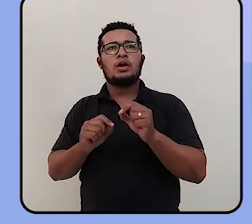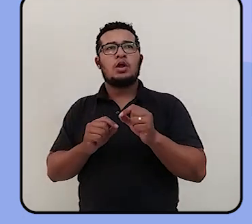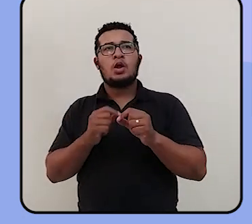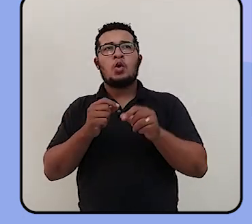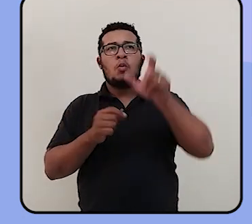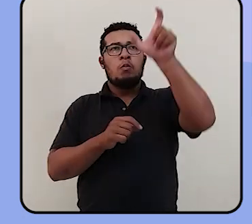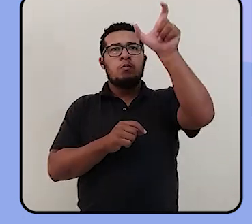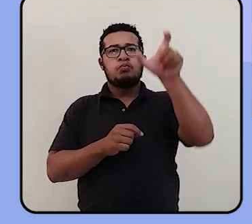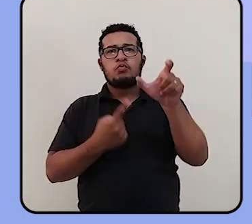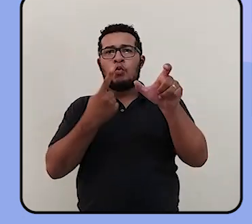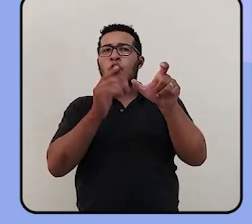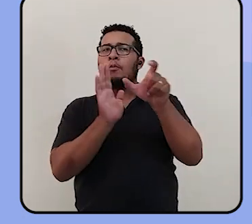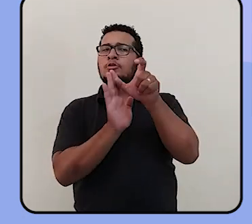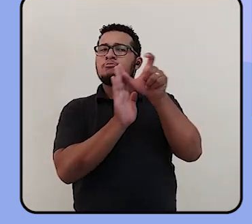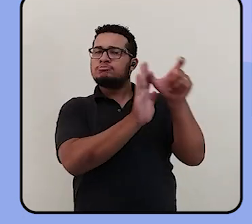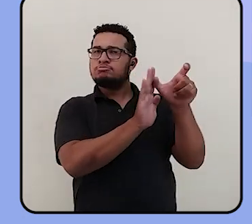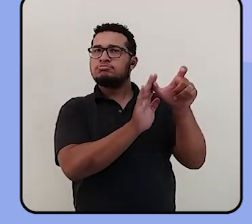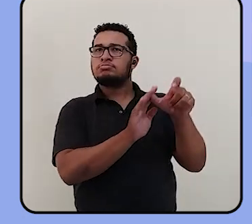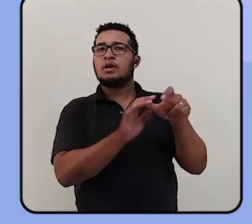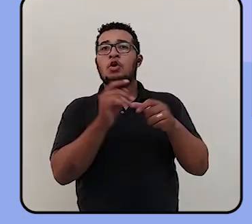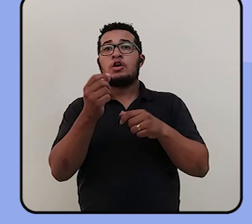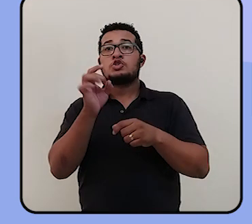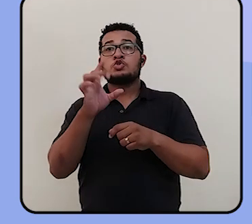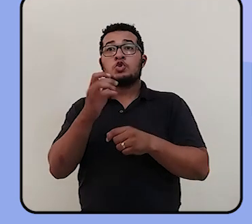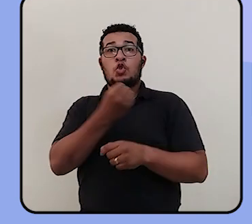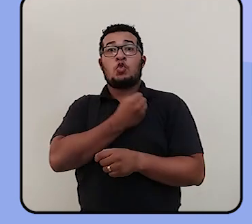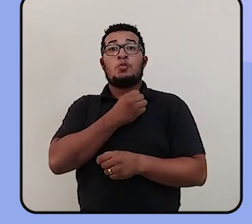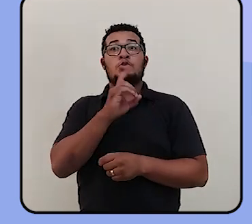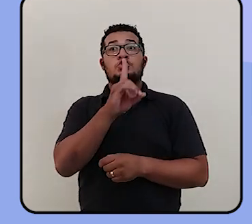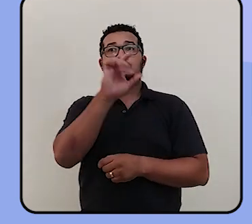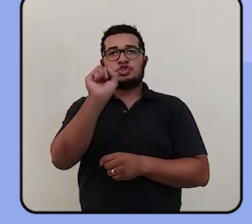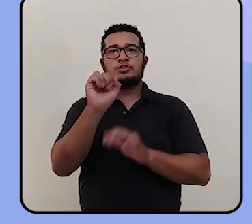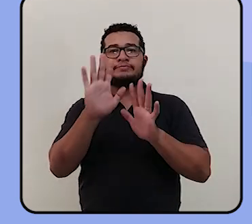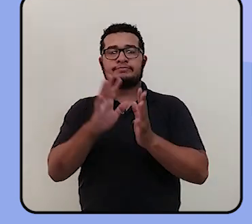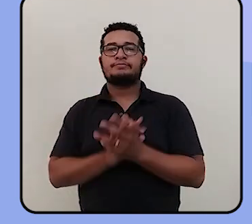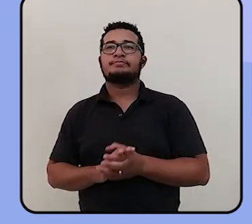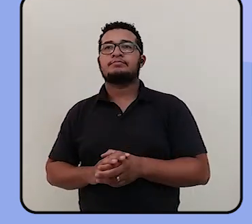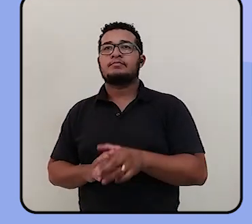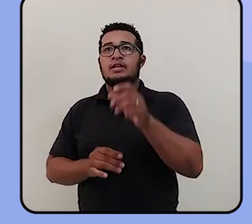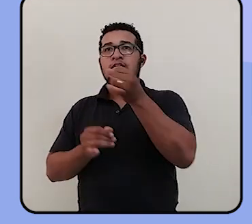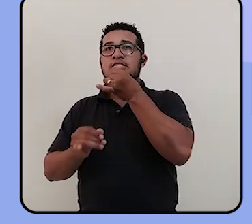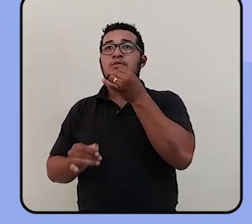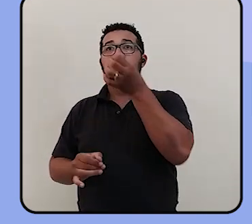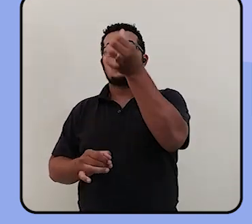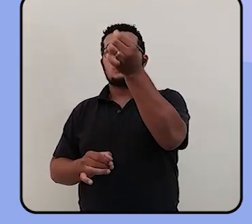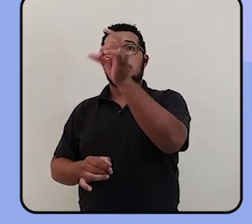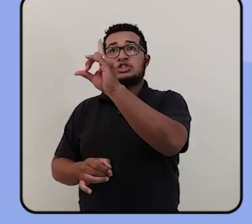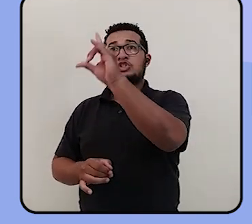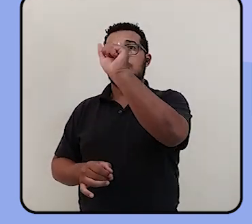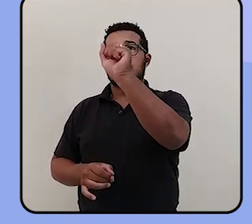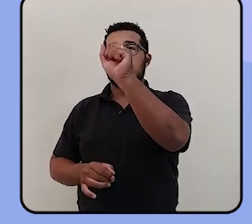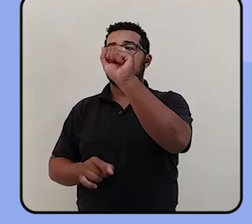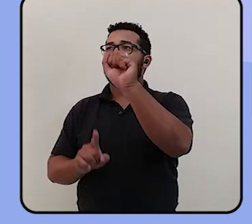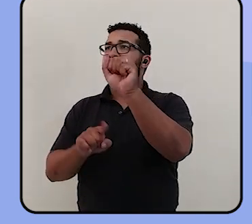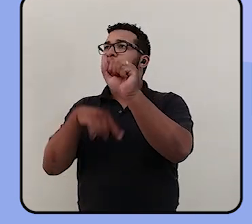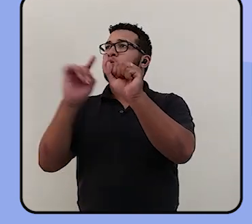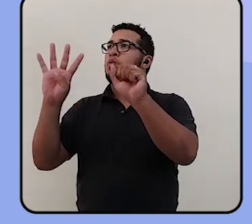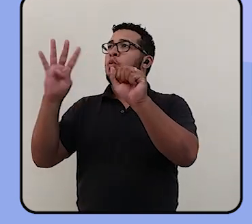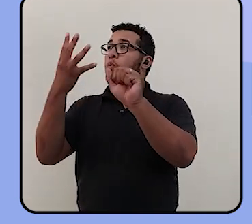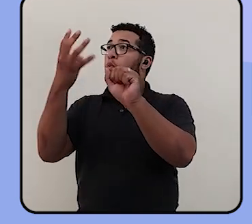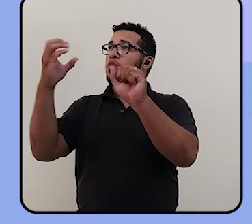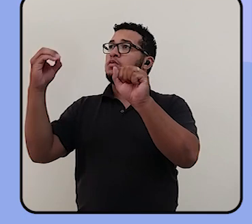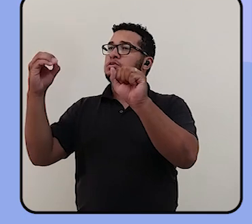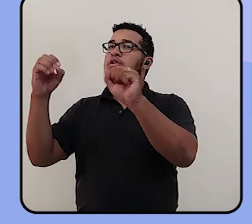ocultar uma coluna. Vamos trabalhar aqui agora com número de dias. Eu tenho 6 dias e eu